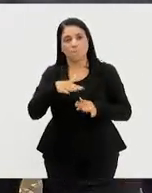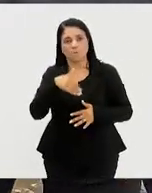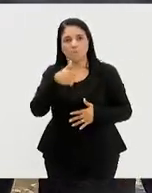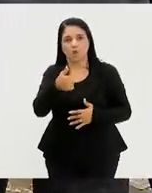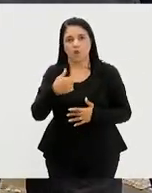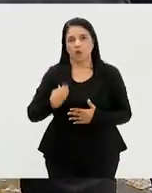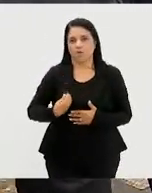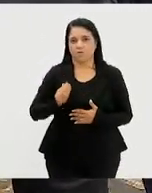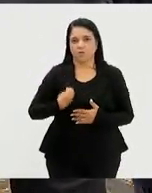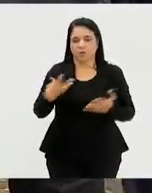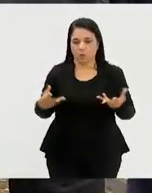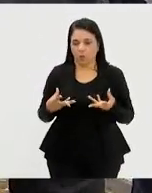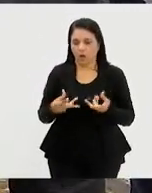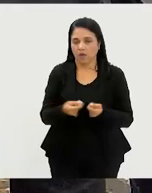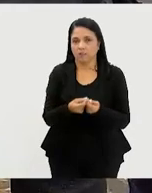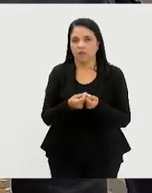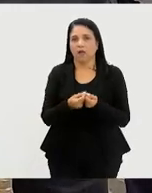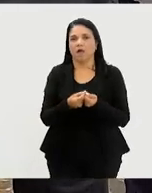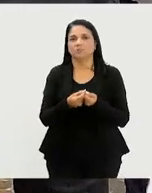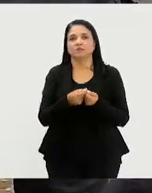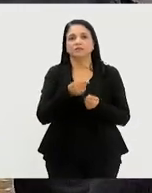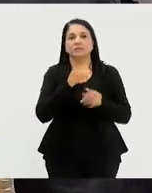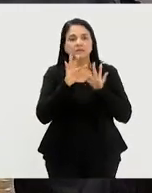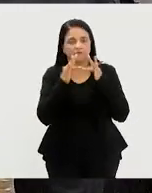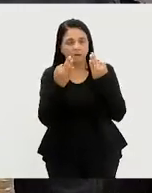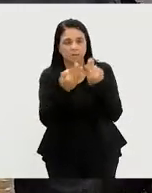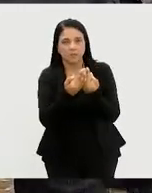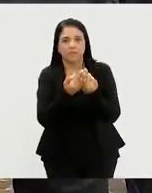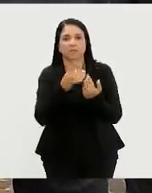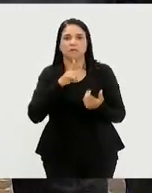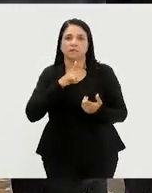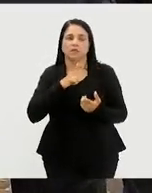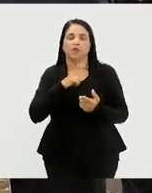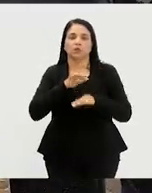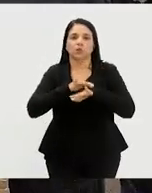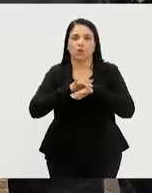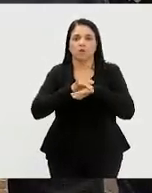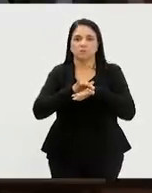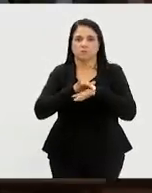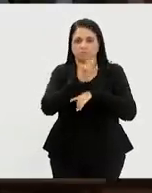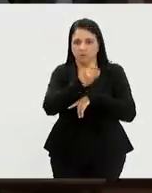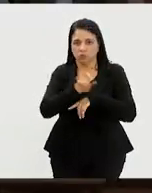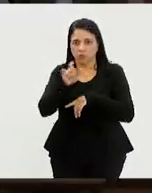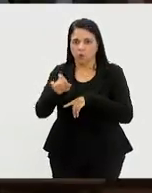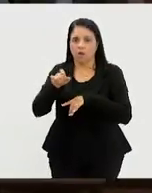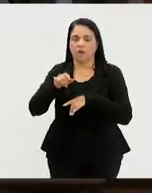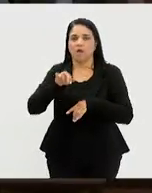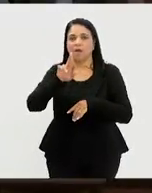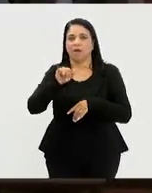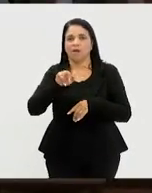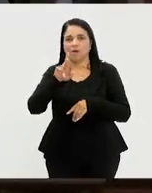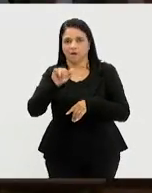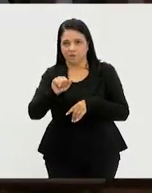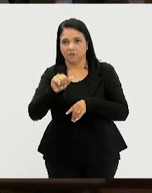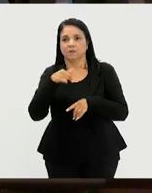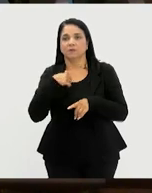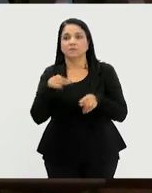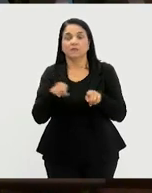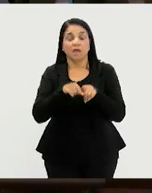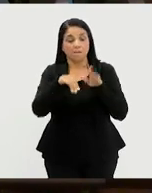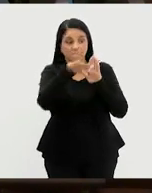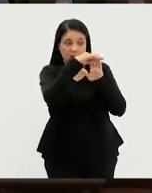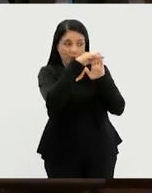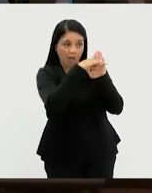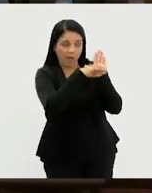e dos familiares que tem doenças raras Muito obrigado Presidente E aí eu queria fazer uma observação ela